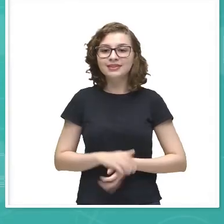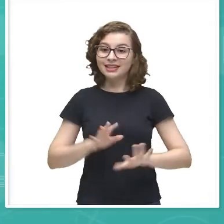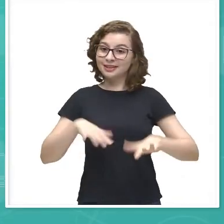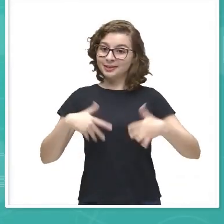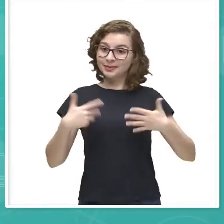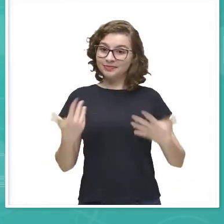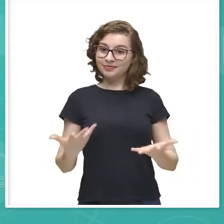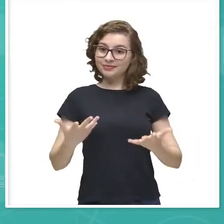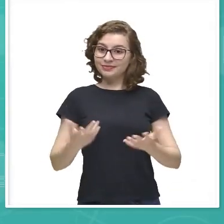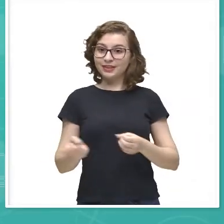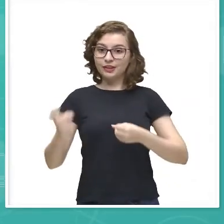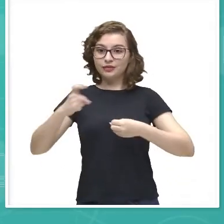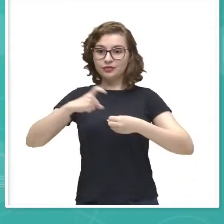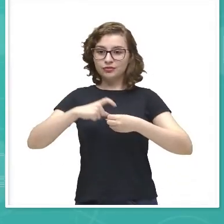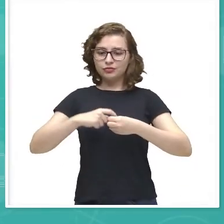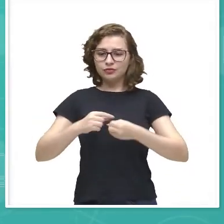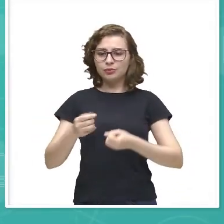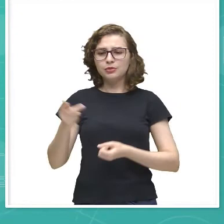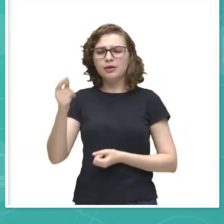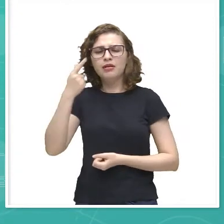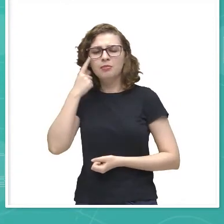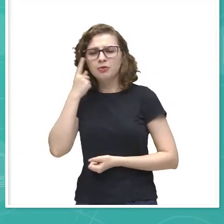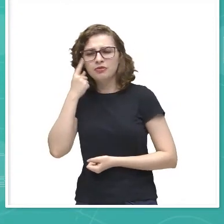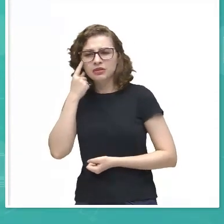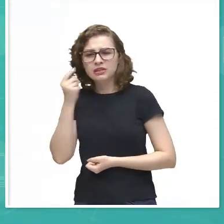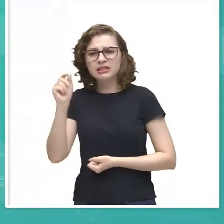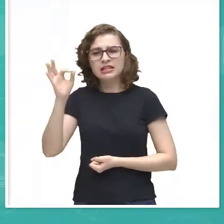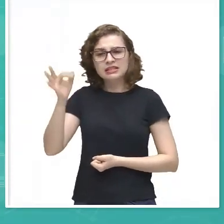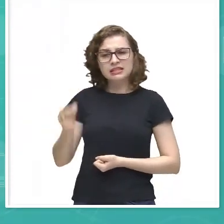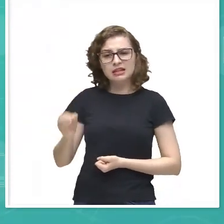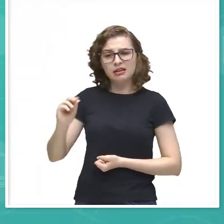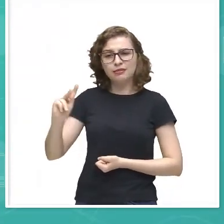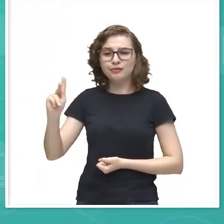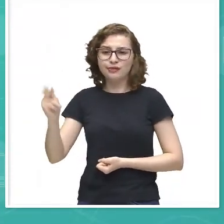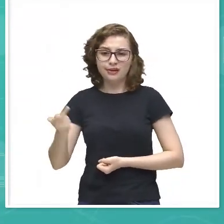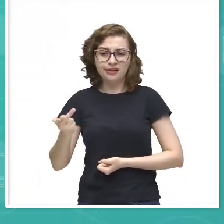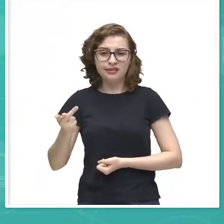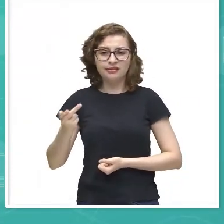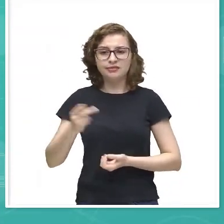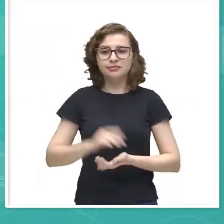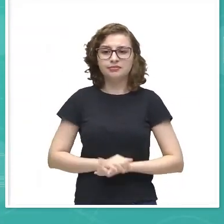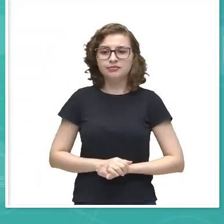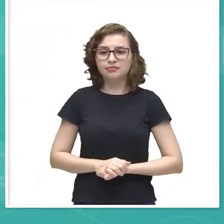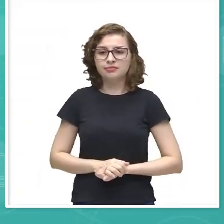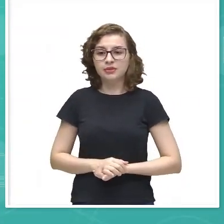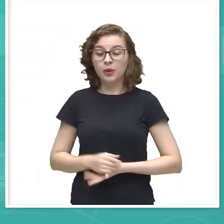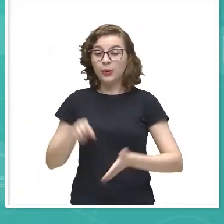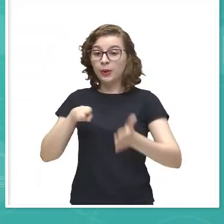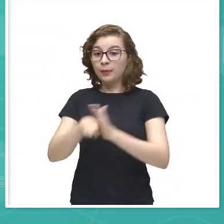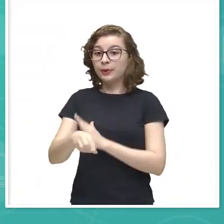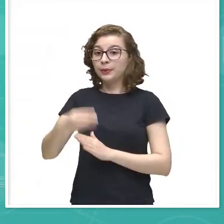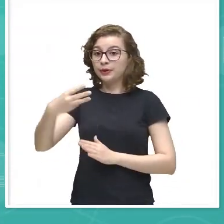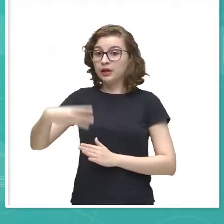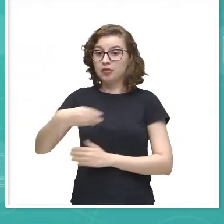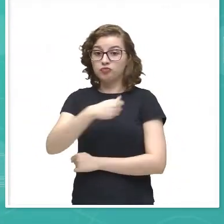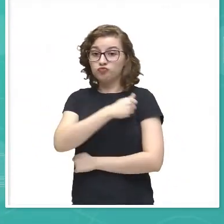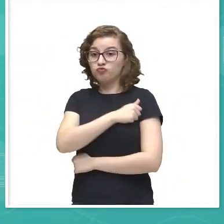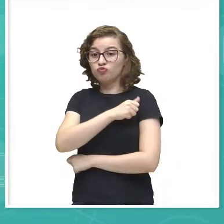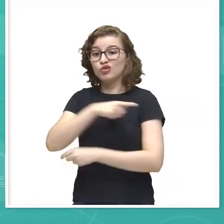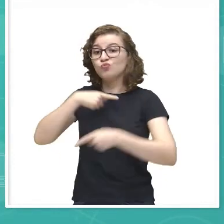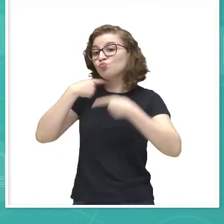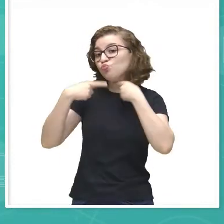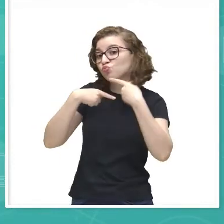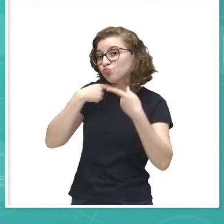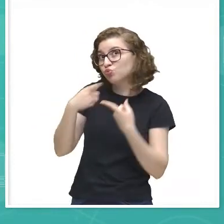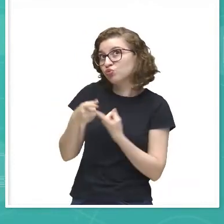Vamos lá agora para nossa correção. Vamos lá, questão 3. A Key está com dúvida, né? Ela ficou com dúvida